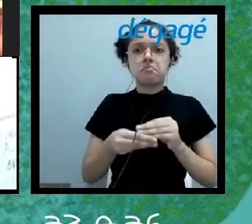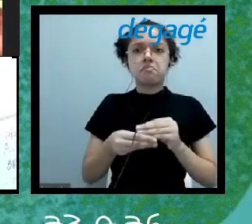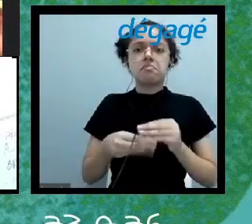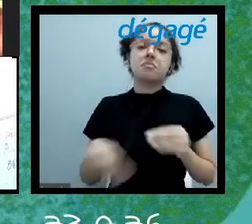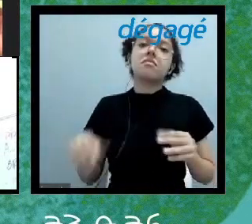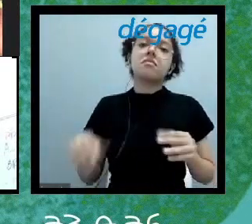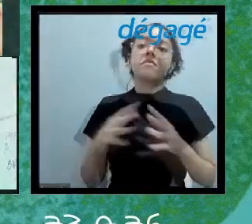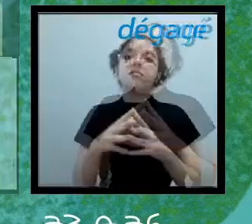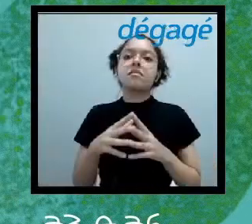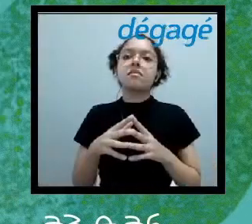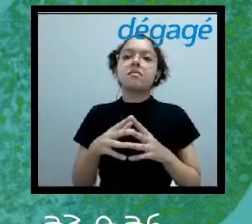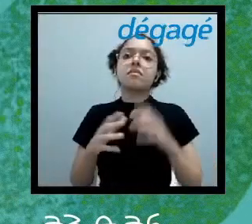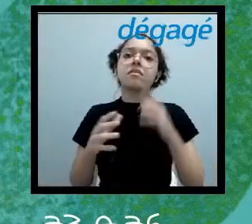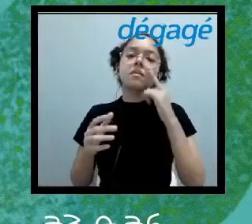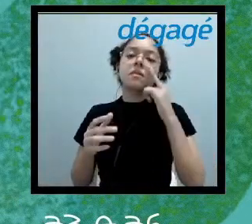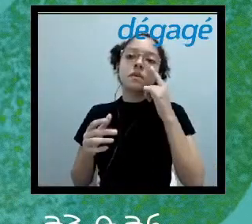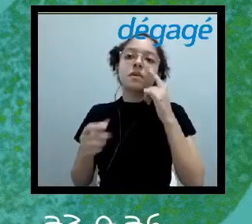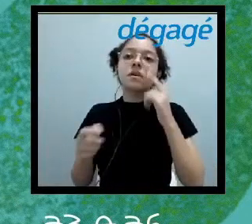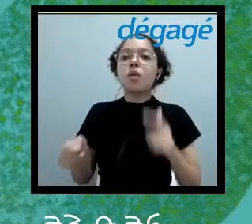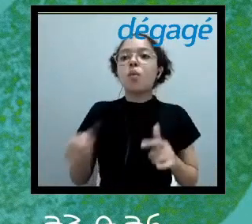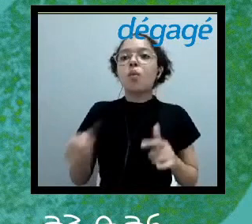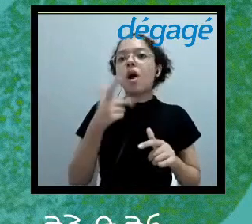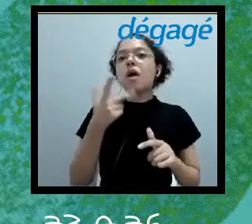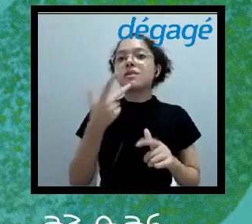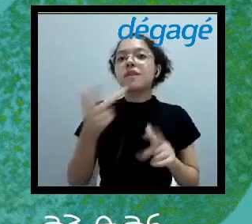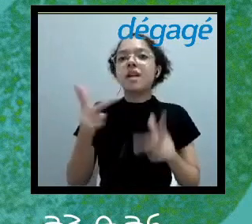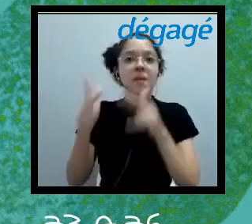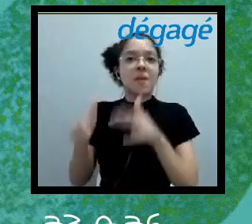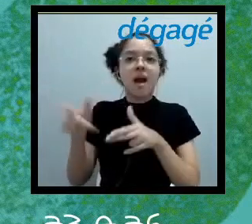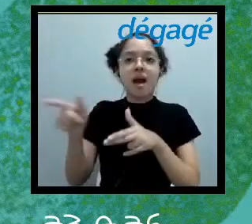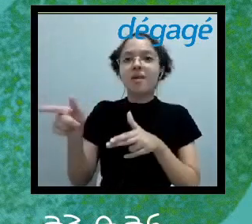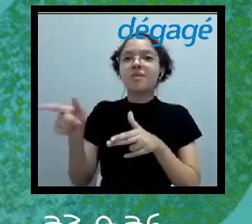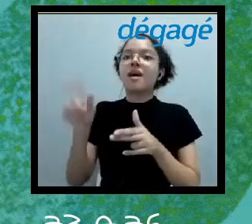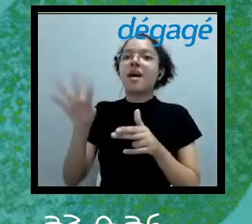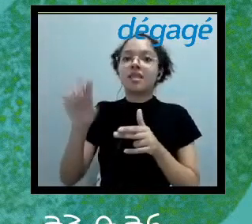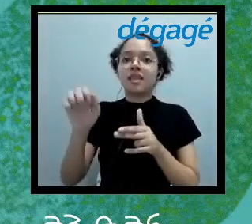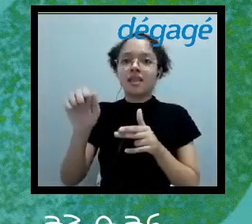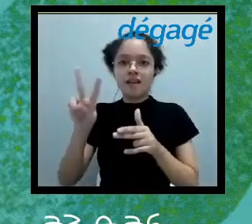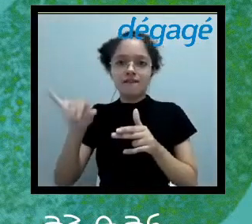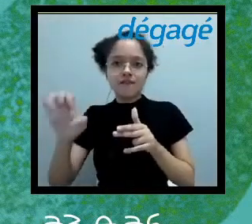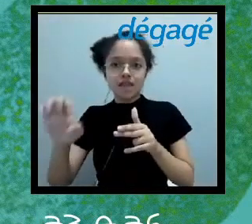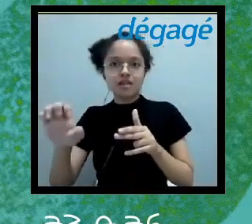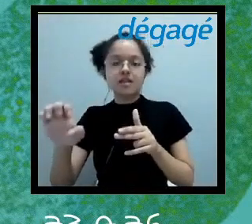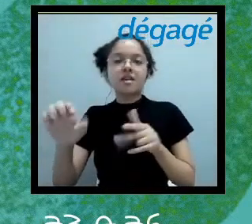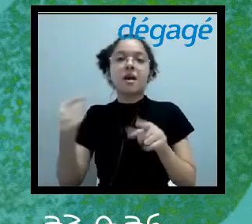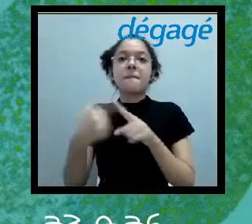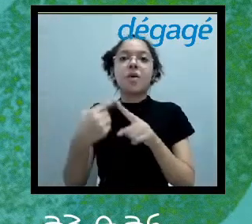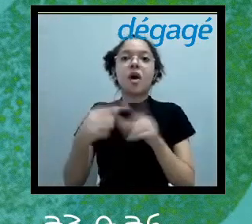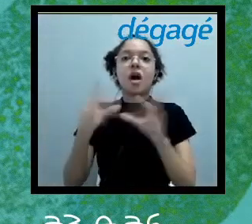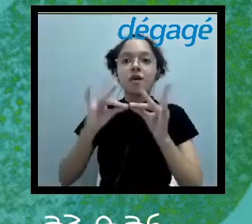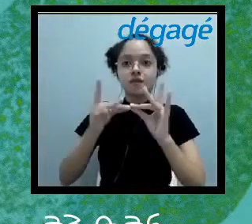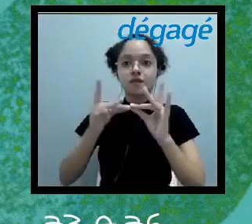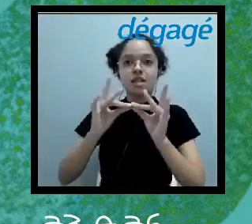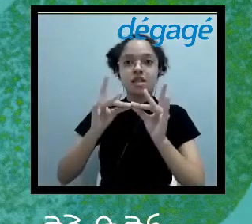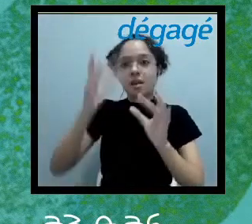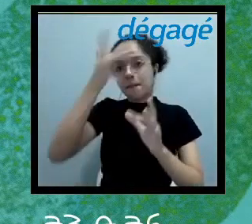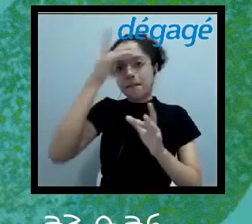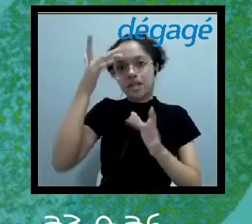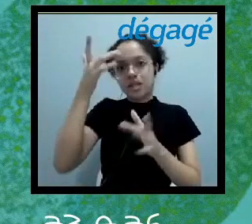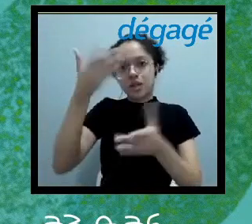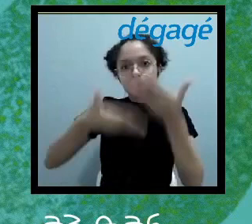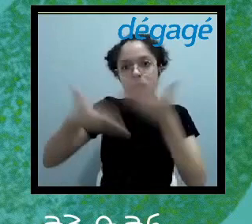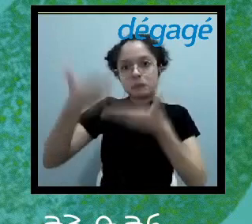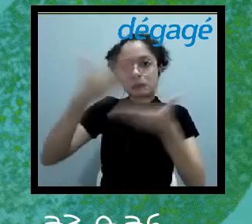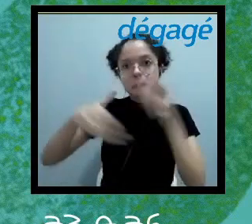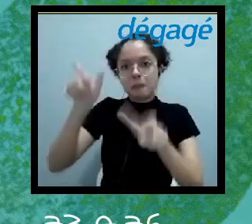Eu quase falei a mesma coisa que a Tavi, que essa coisa que está todo mundo tão misturado na oficina que não dá para saber assim,